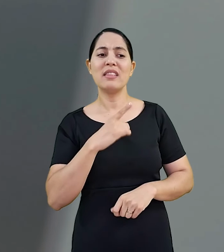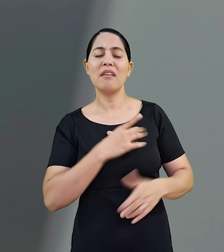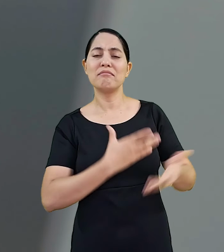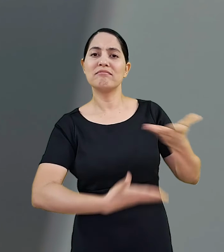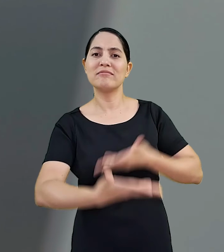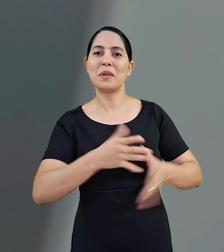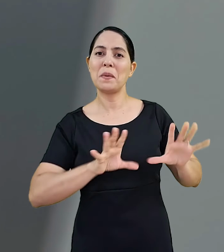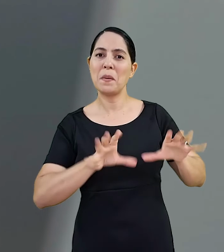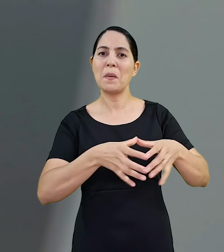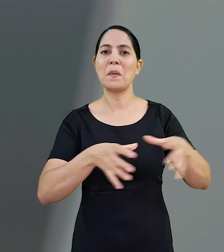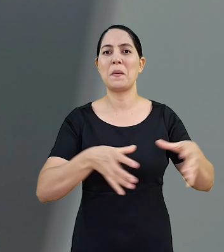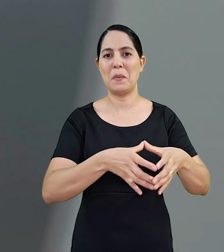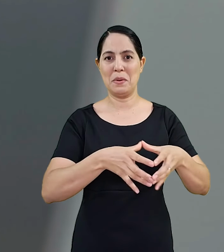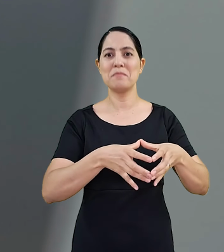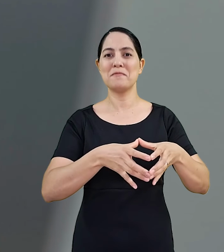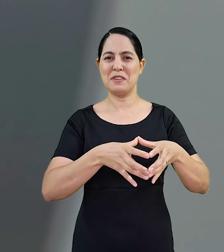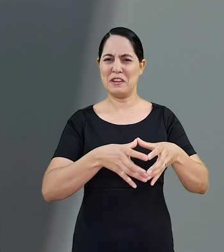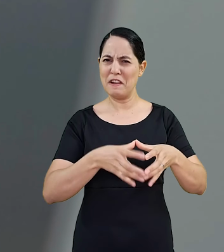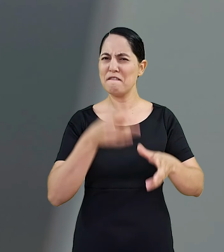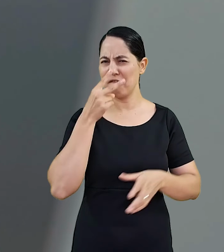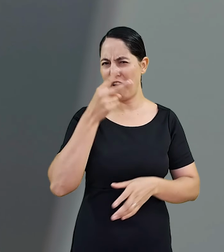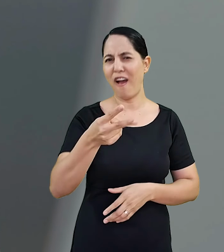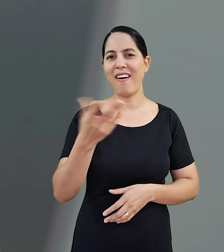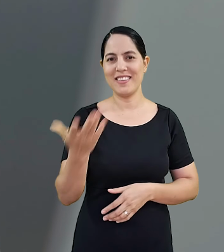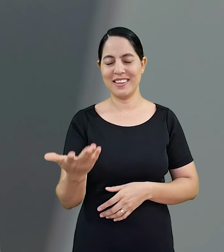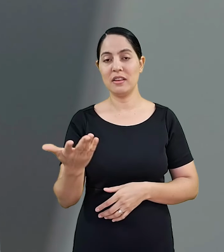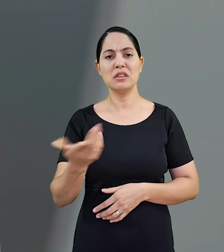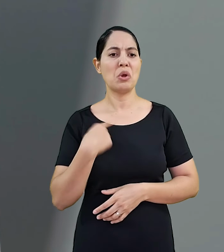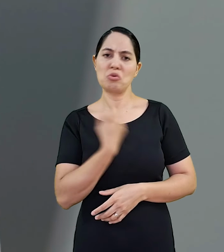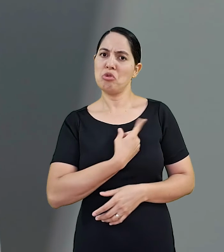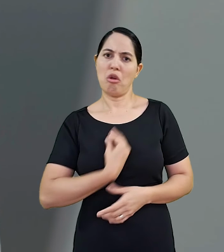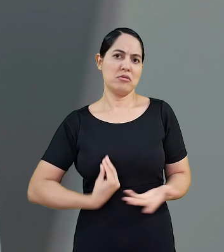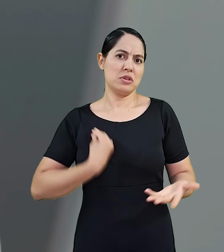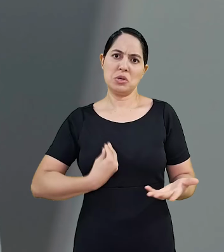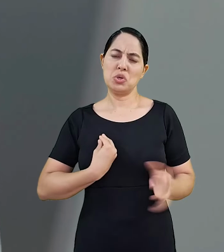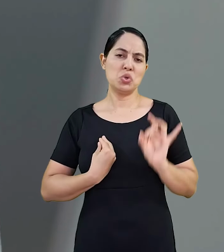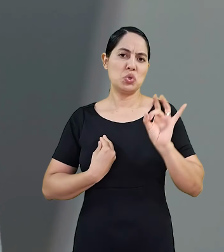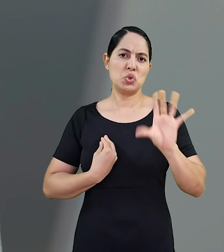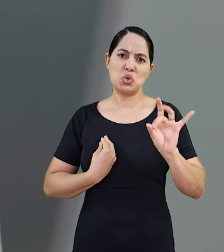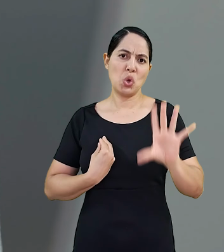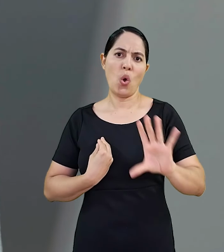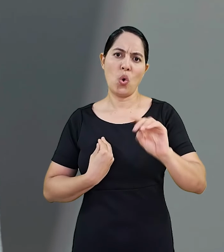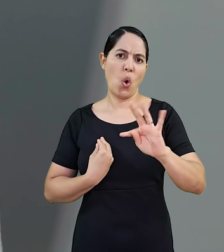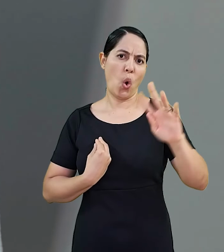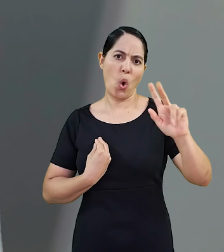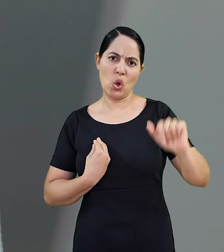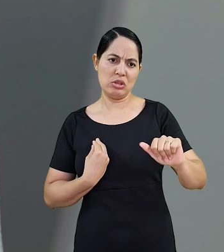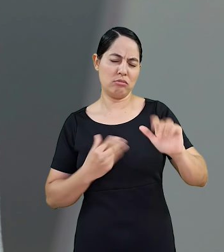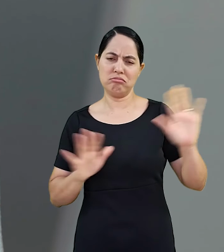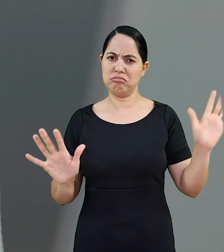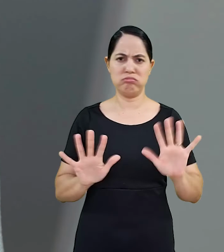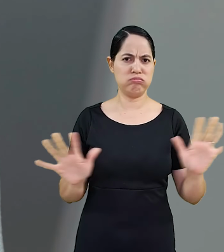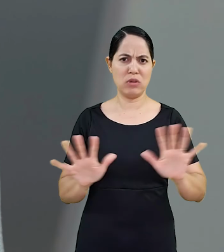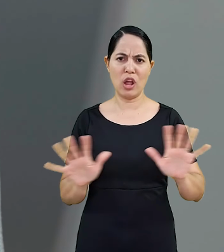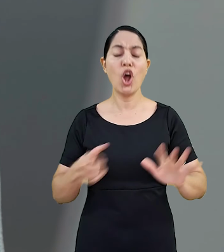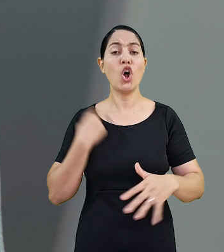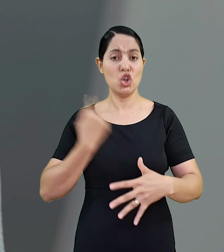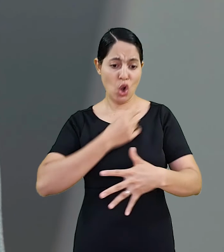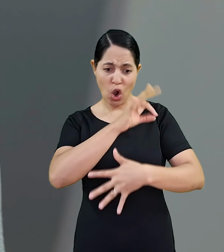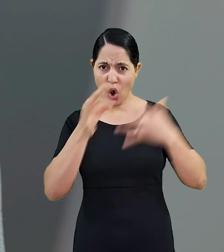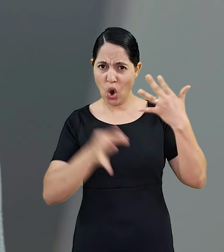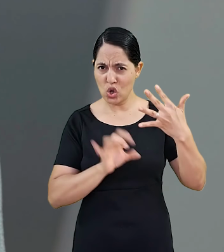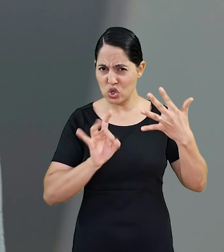uma bancada capixaba feminina. Então a gente não pode estar aqui apenas para cumprir cota. A gente tem que mostrar o que nós